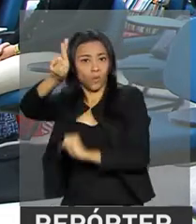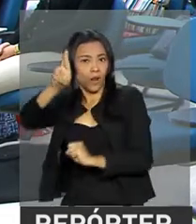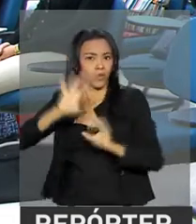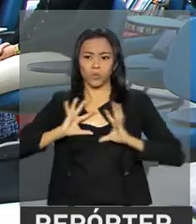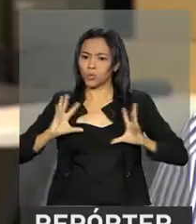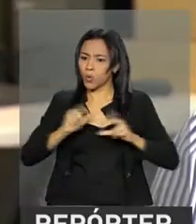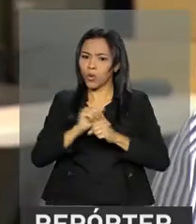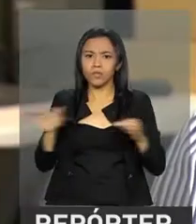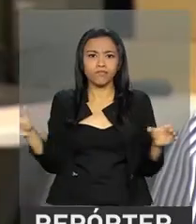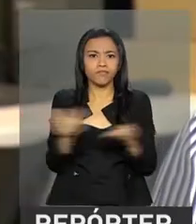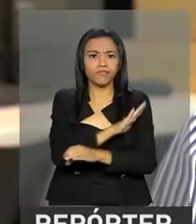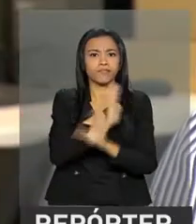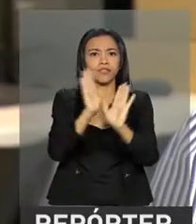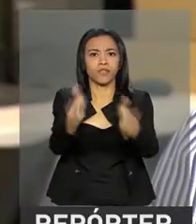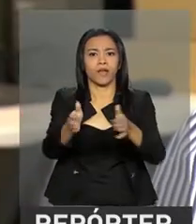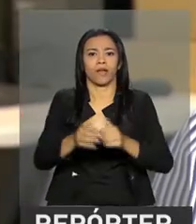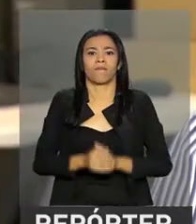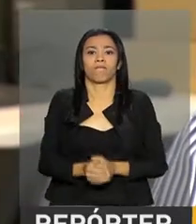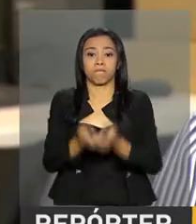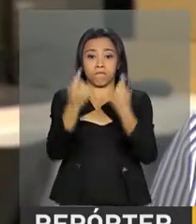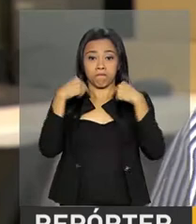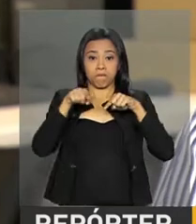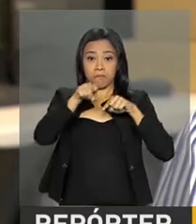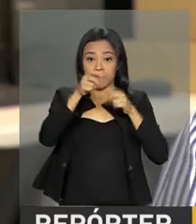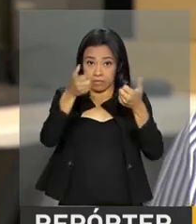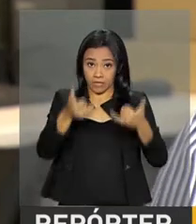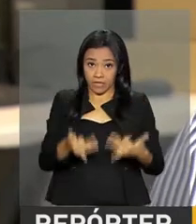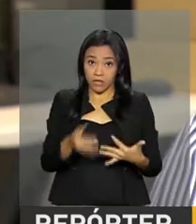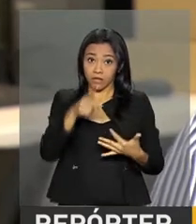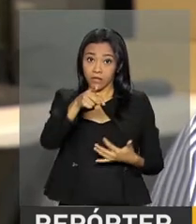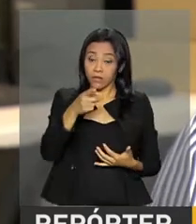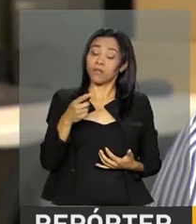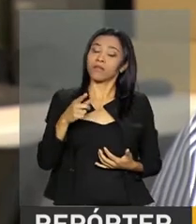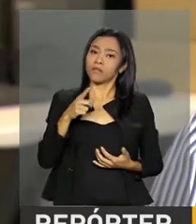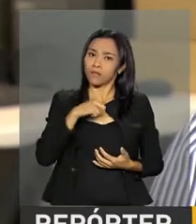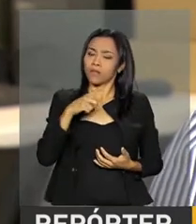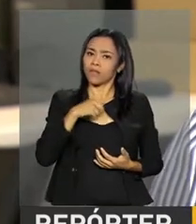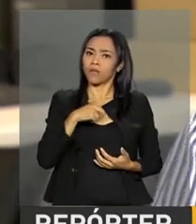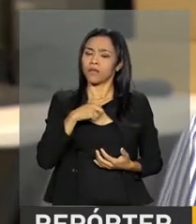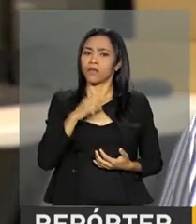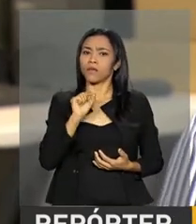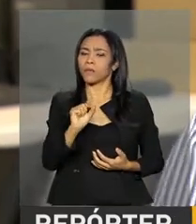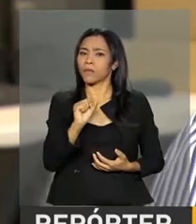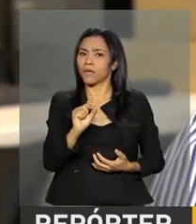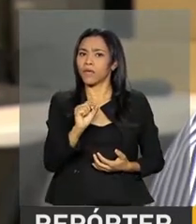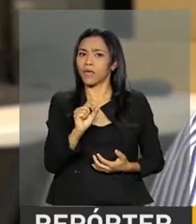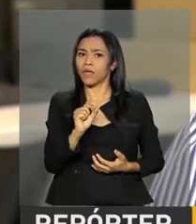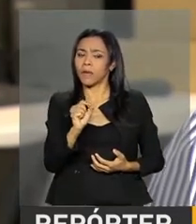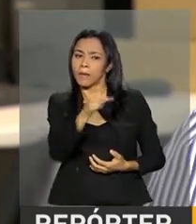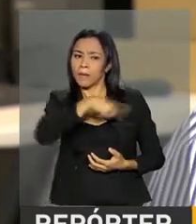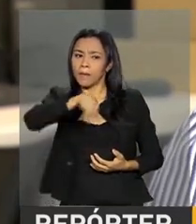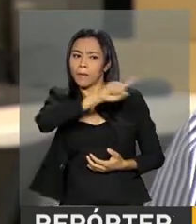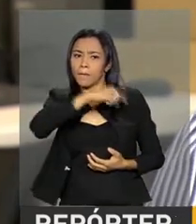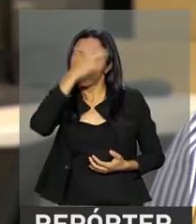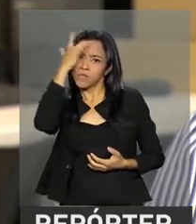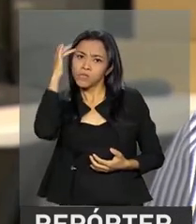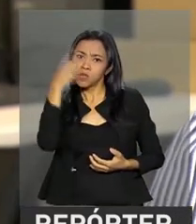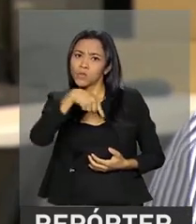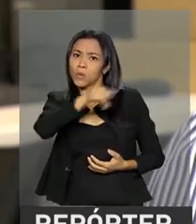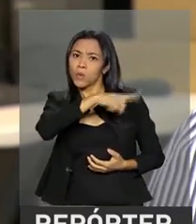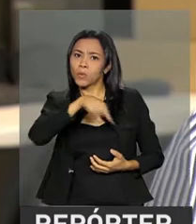preenchidas nesse resultado mostra realmente que existia uma parcela é de pessoas com